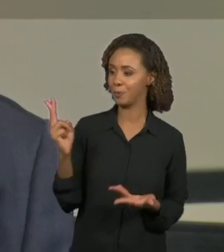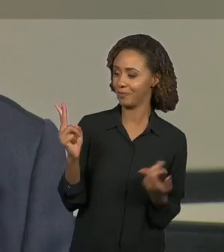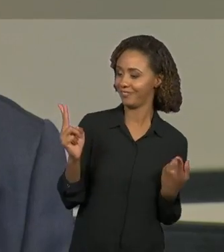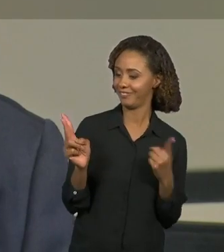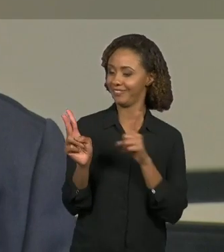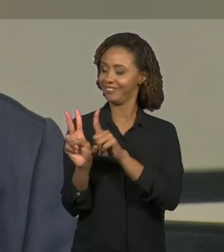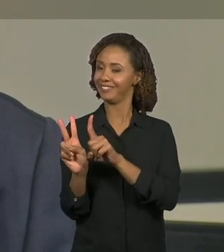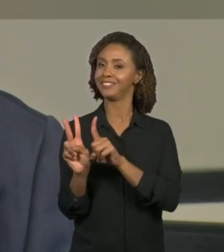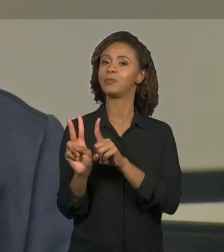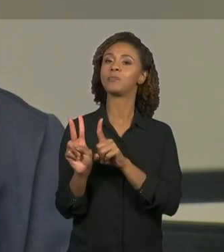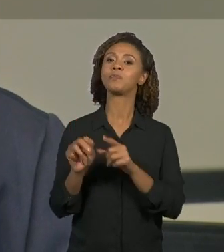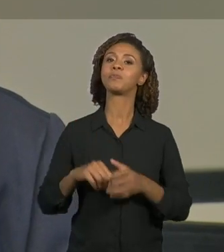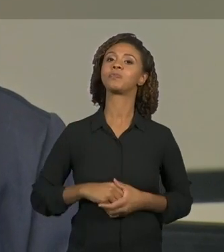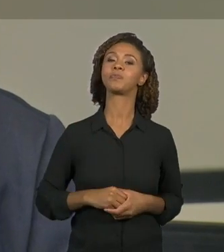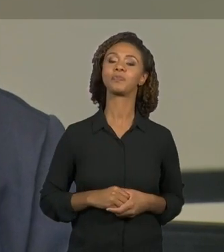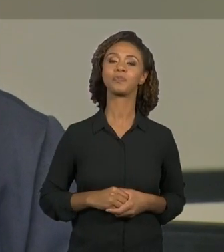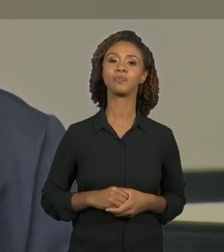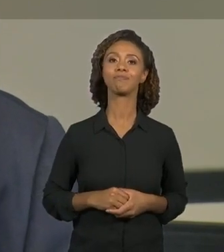né